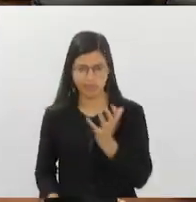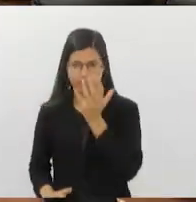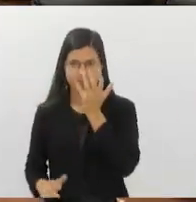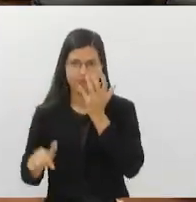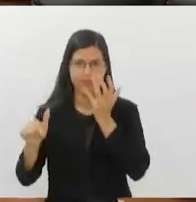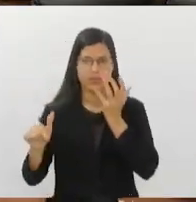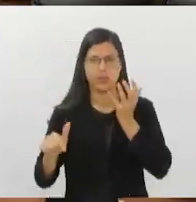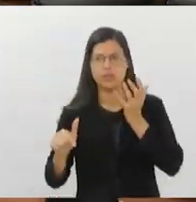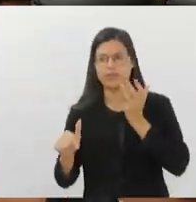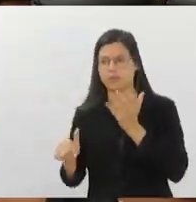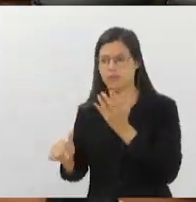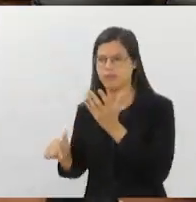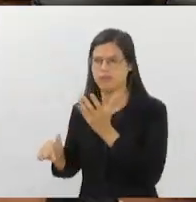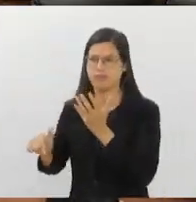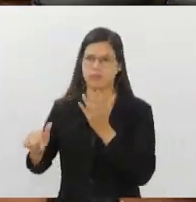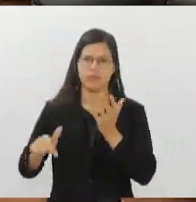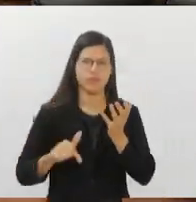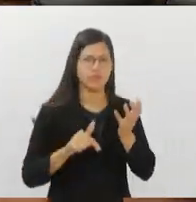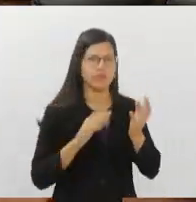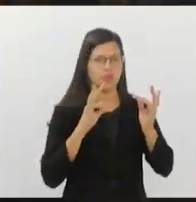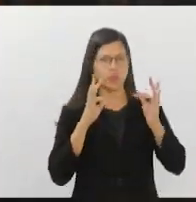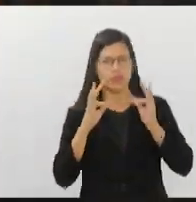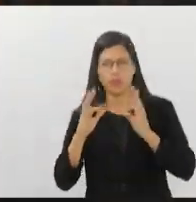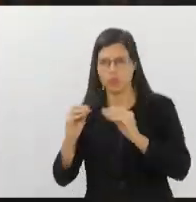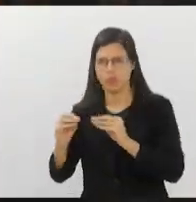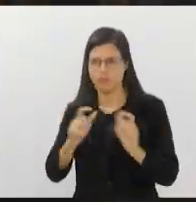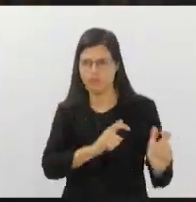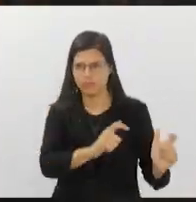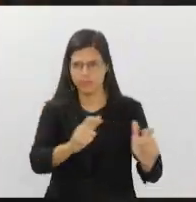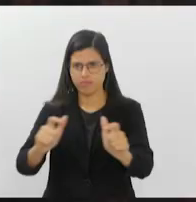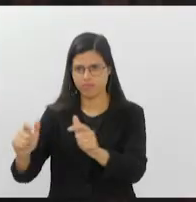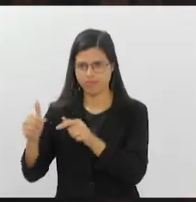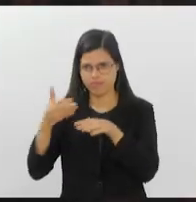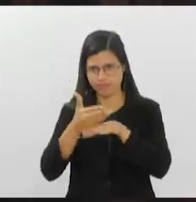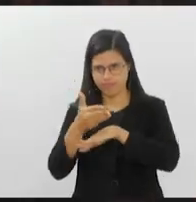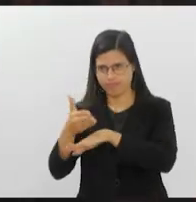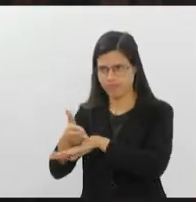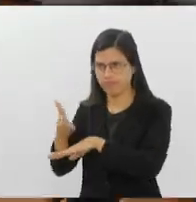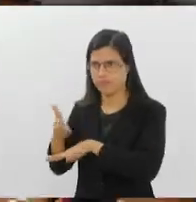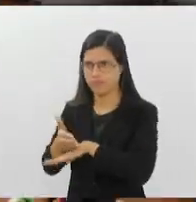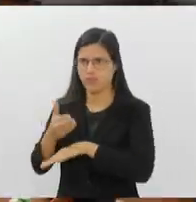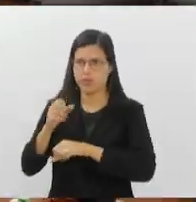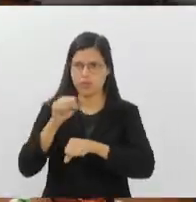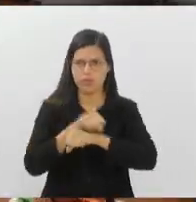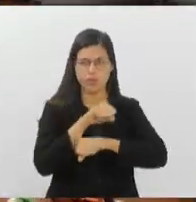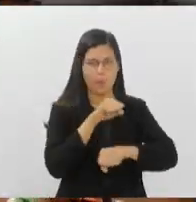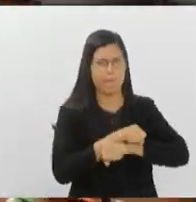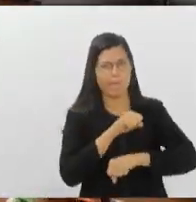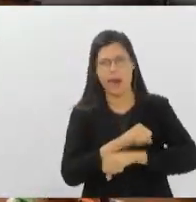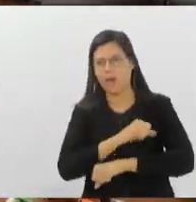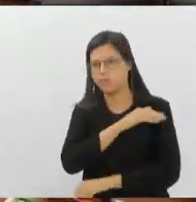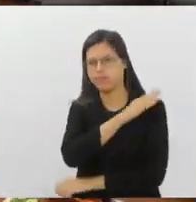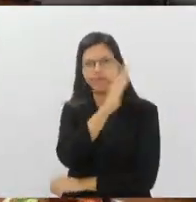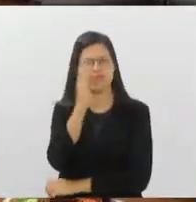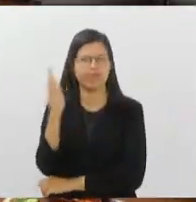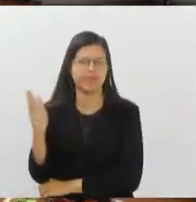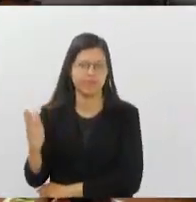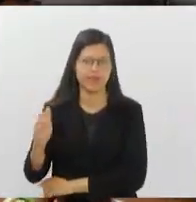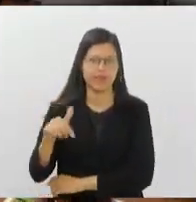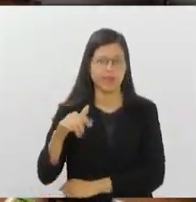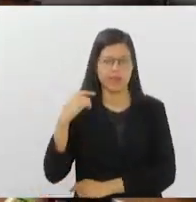Você de Colombina, todos onde for. Eu esperei o ano pelo seu calor.